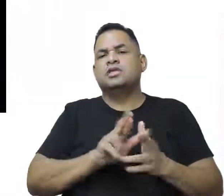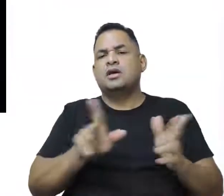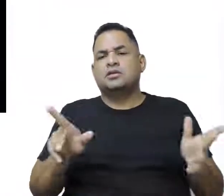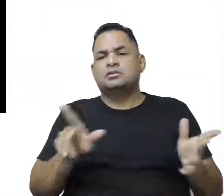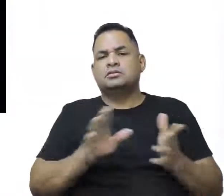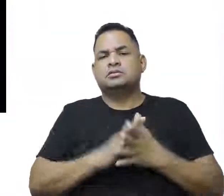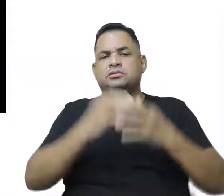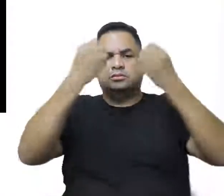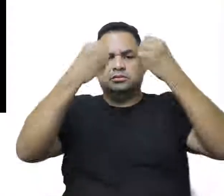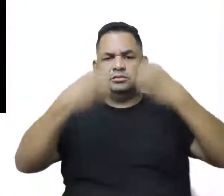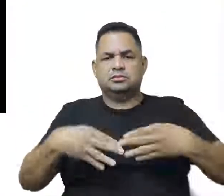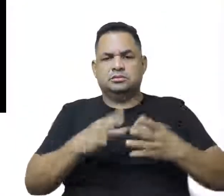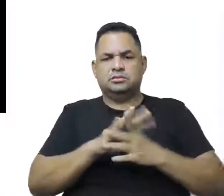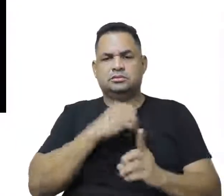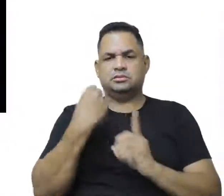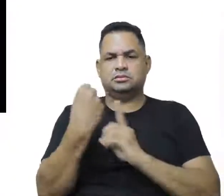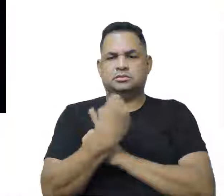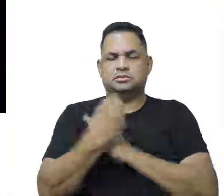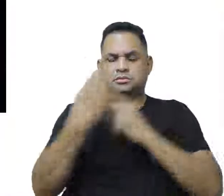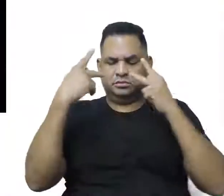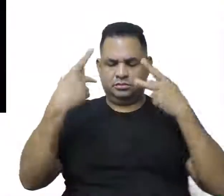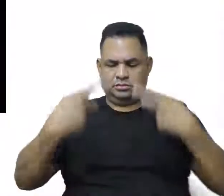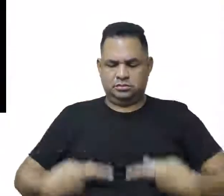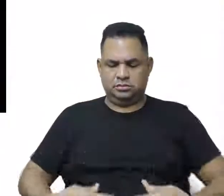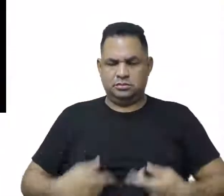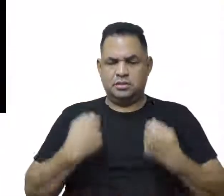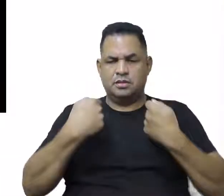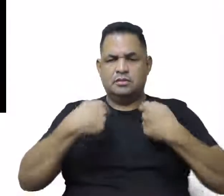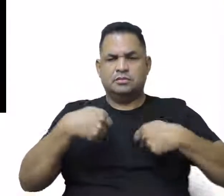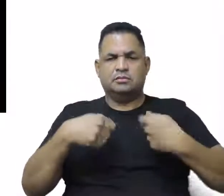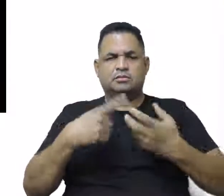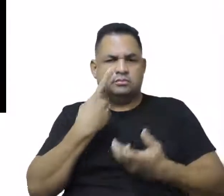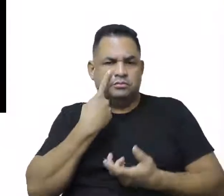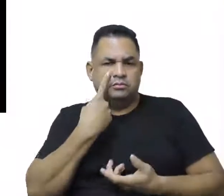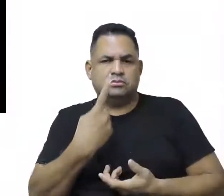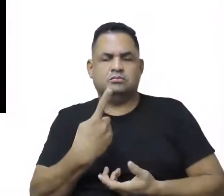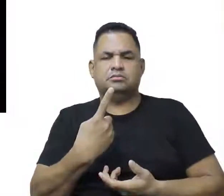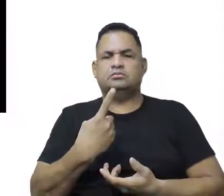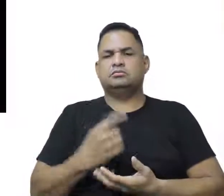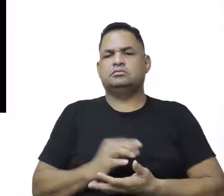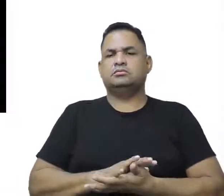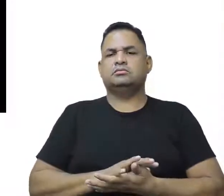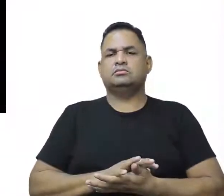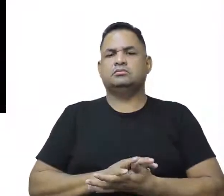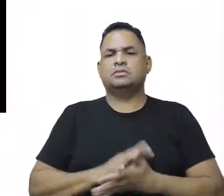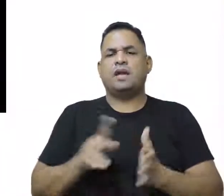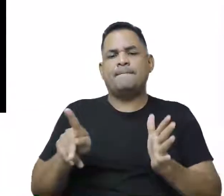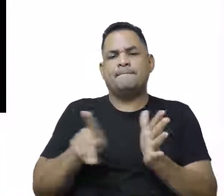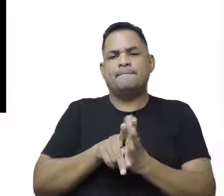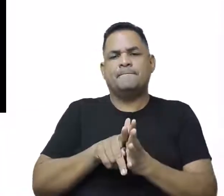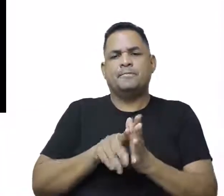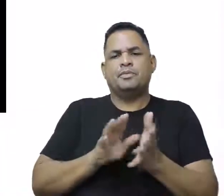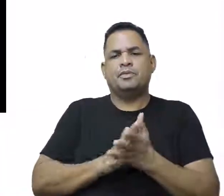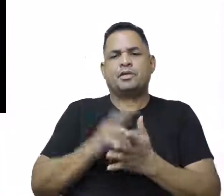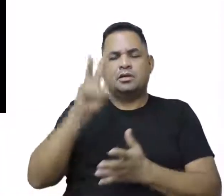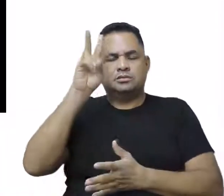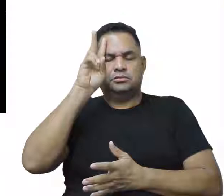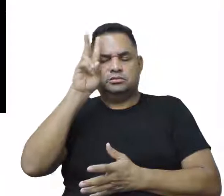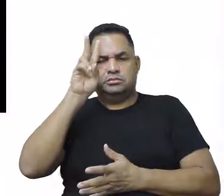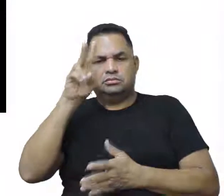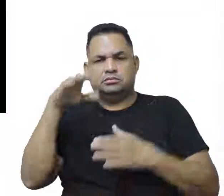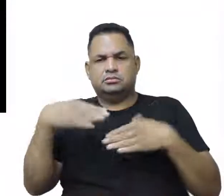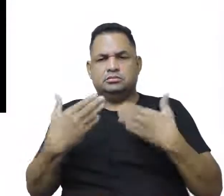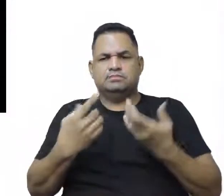sociedades humanas, né? Então, para ele, a gente precisa olhar ali as particularidades